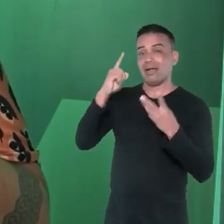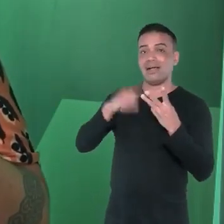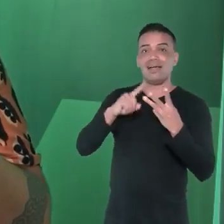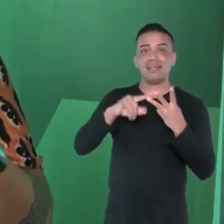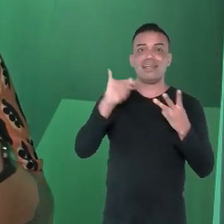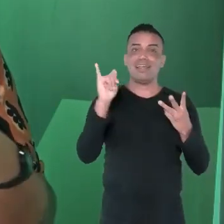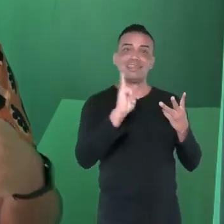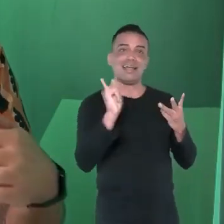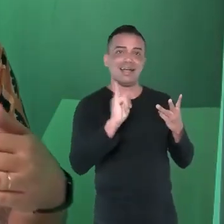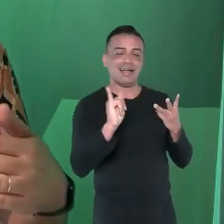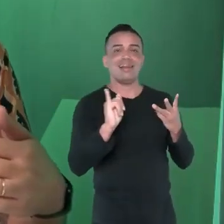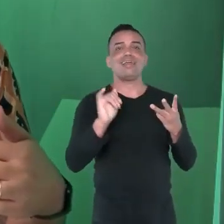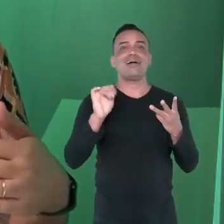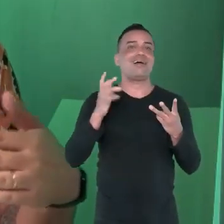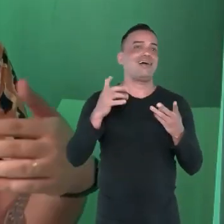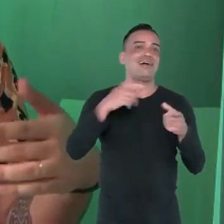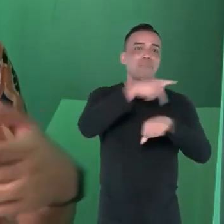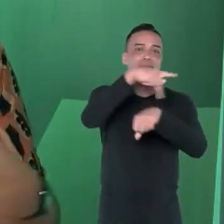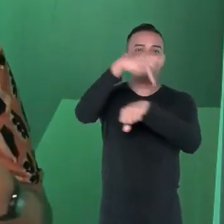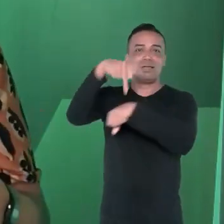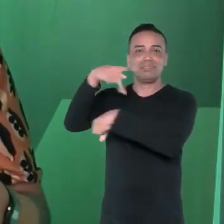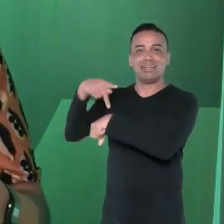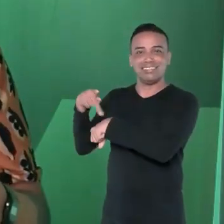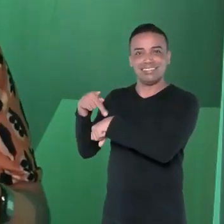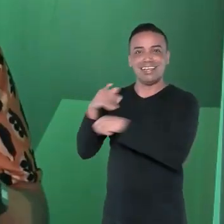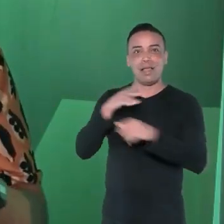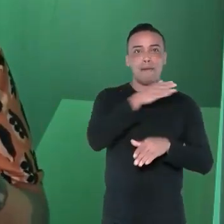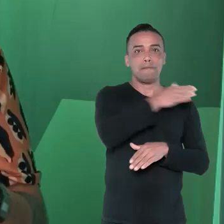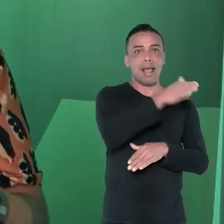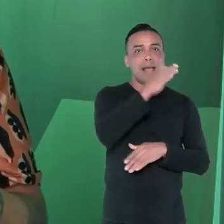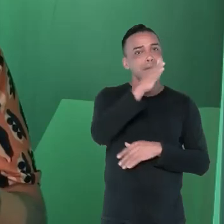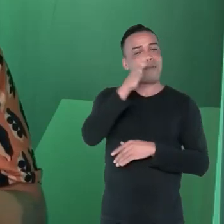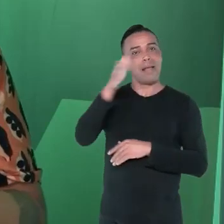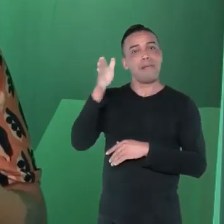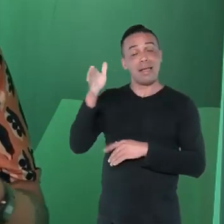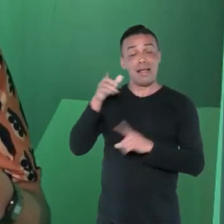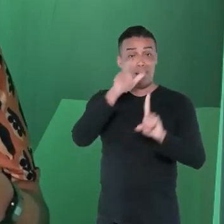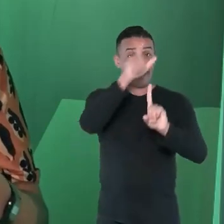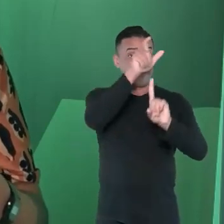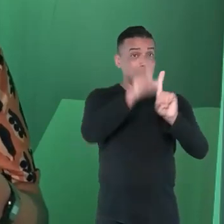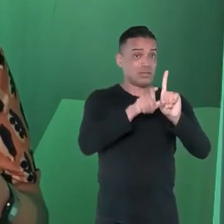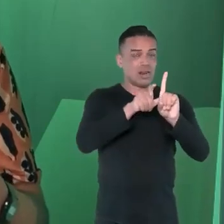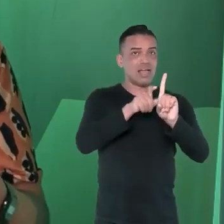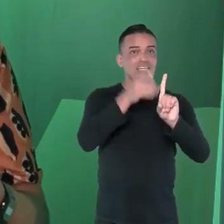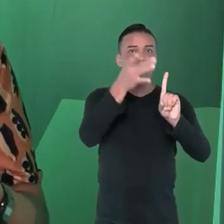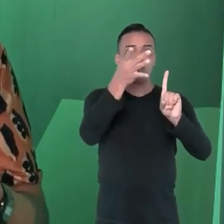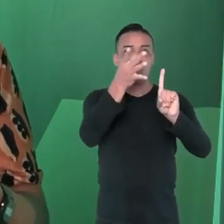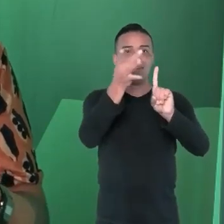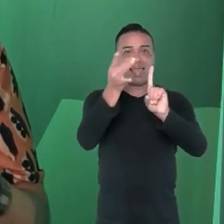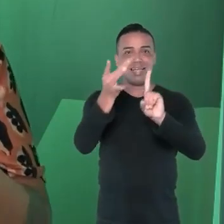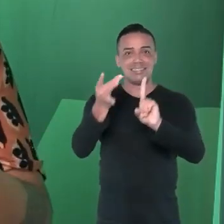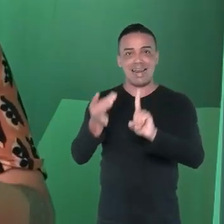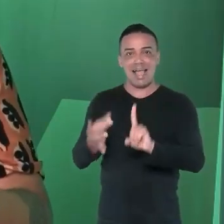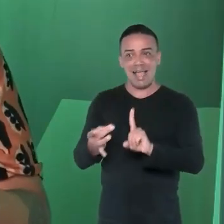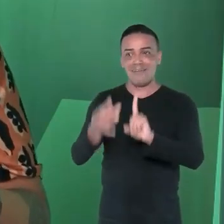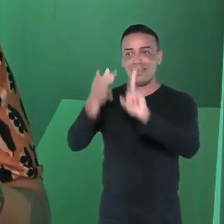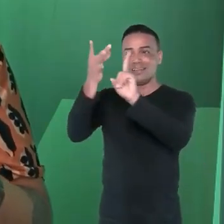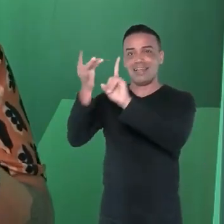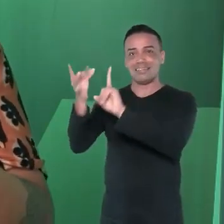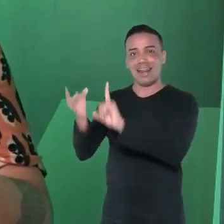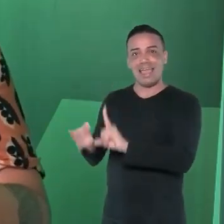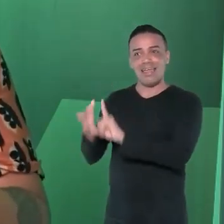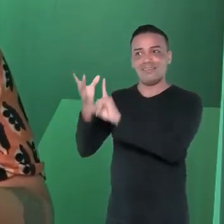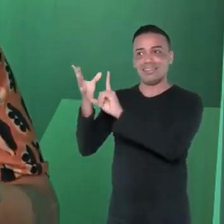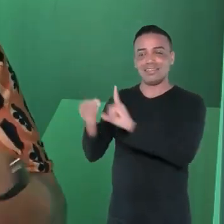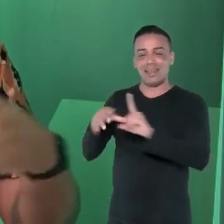para Itália, e a maneira como o personagem ele descreve esses monumentos,